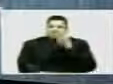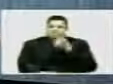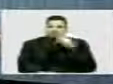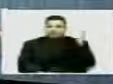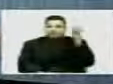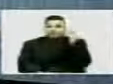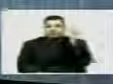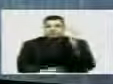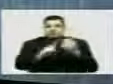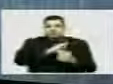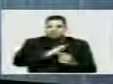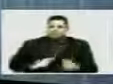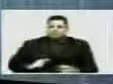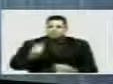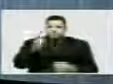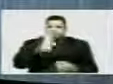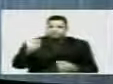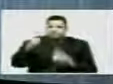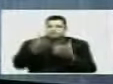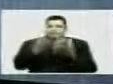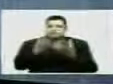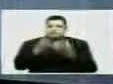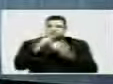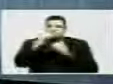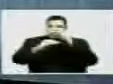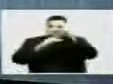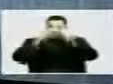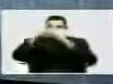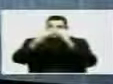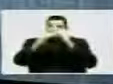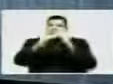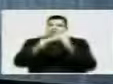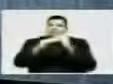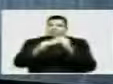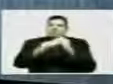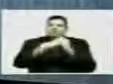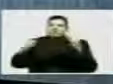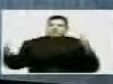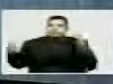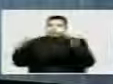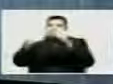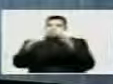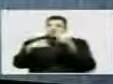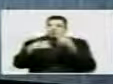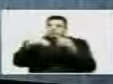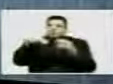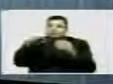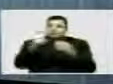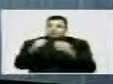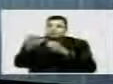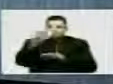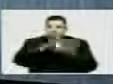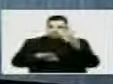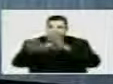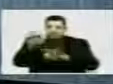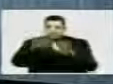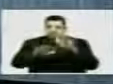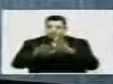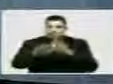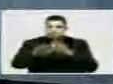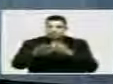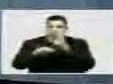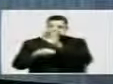Medida importante para o governo federal, para que o governo federal alcance os seus objetivos e metas de controle